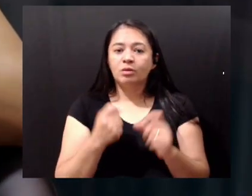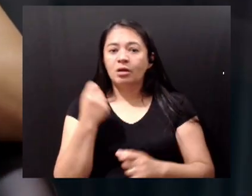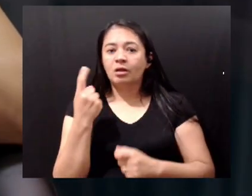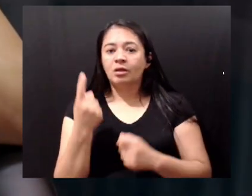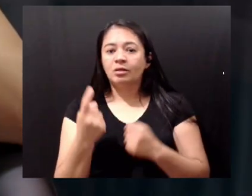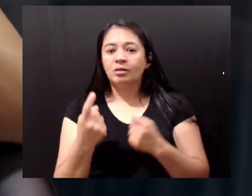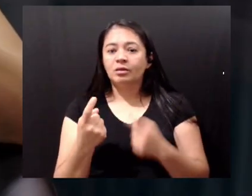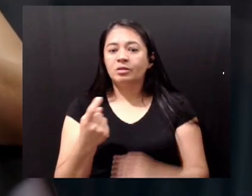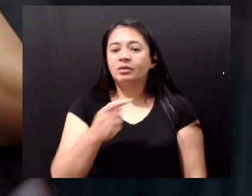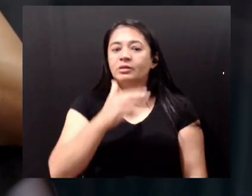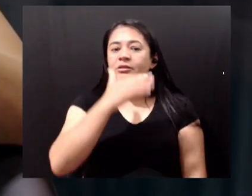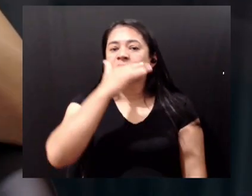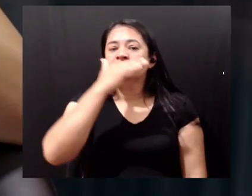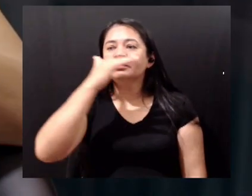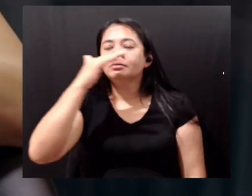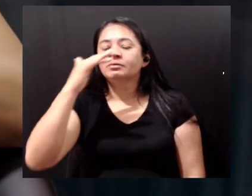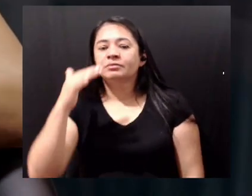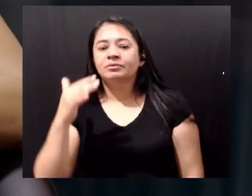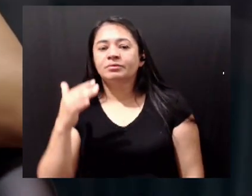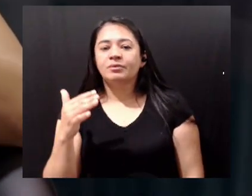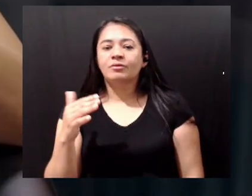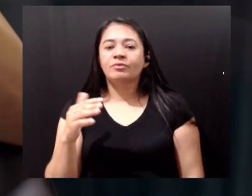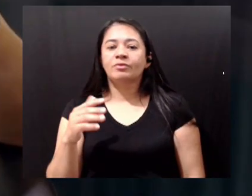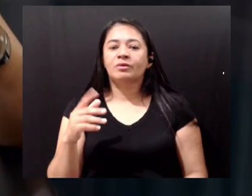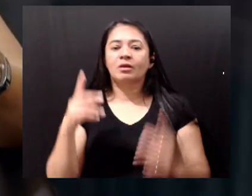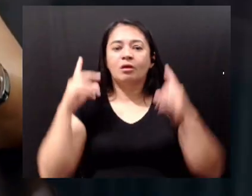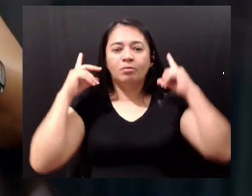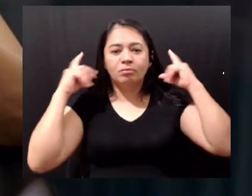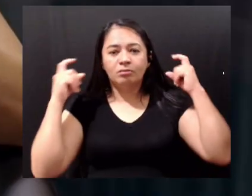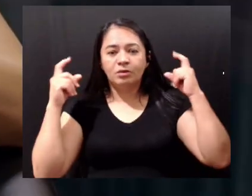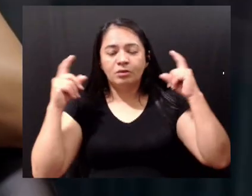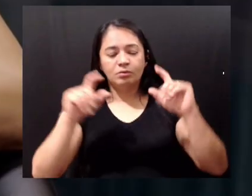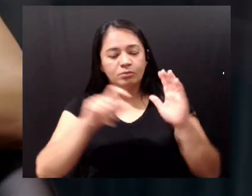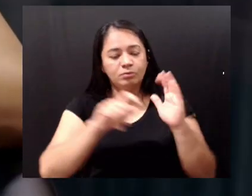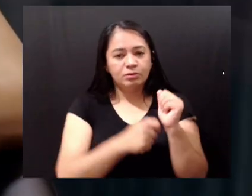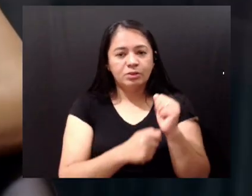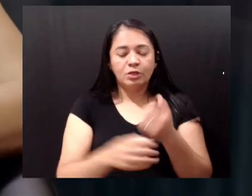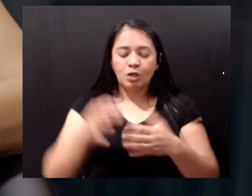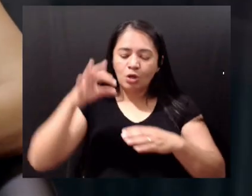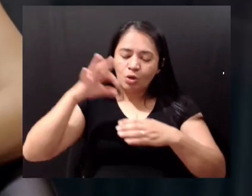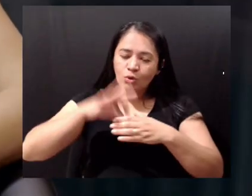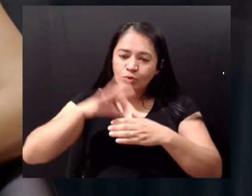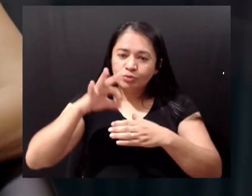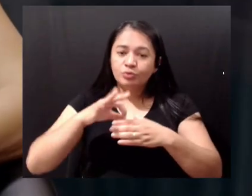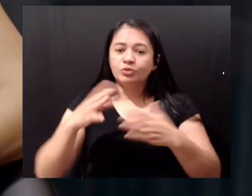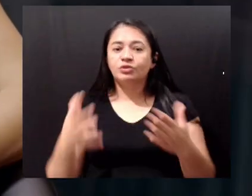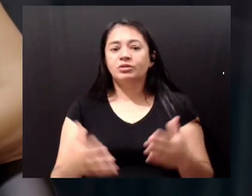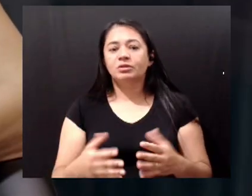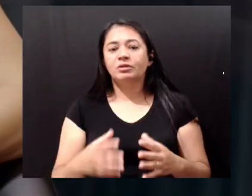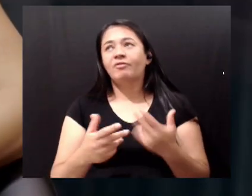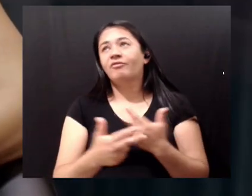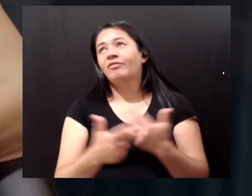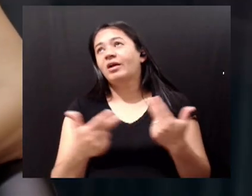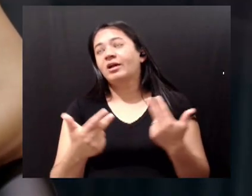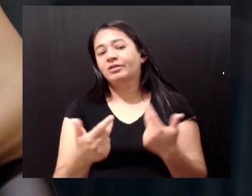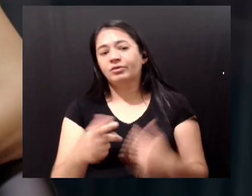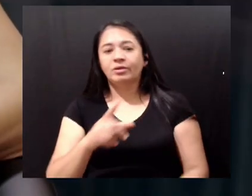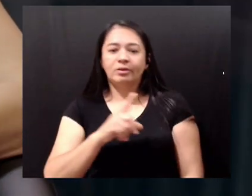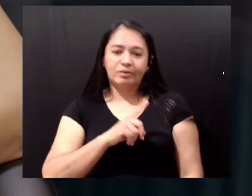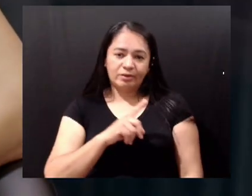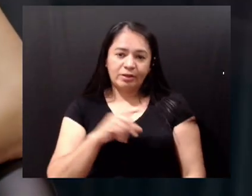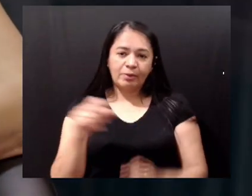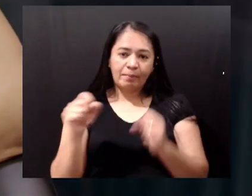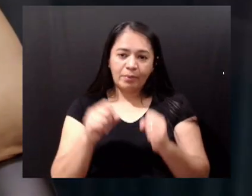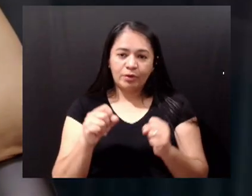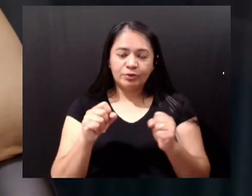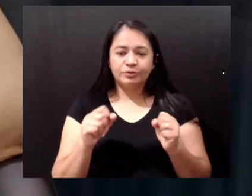alguma coisa, desligue som, vá para a cama, tome um chá, né. Então existe uma série de medidas que podem ser tomadas